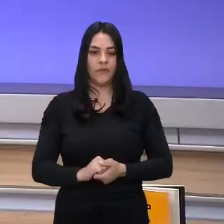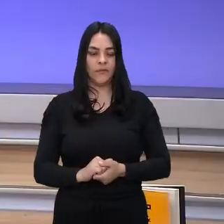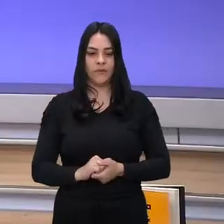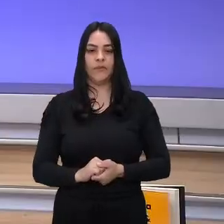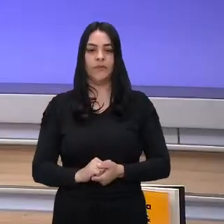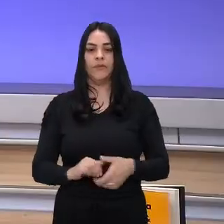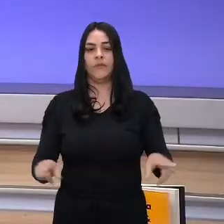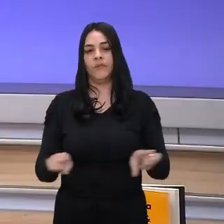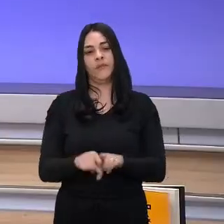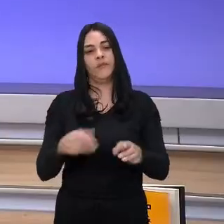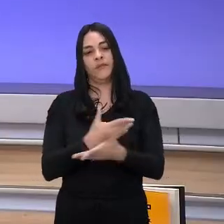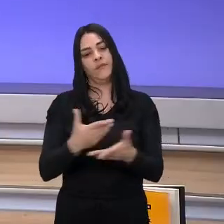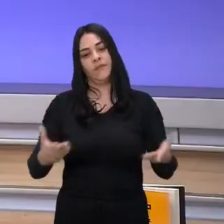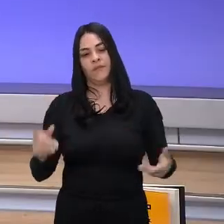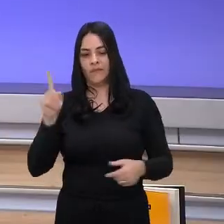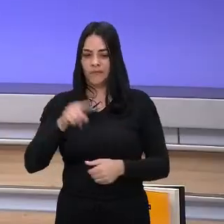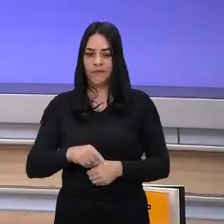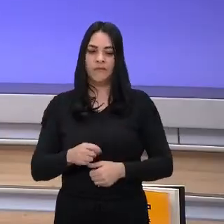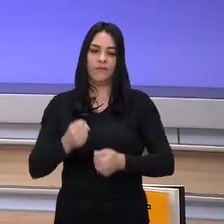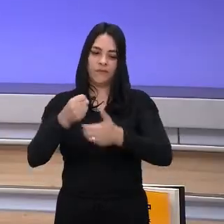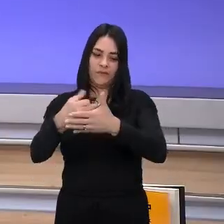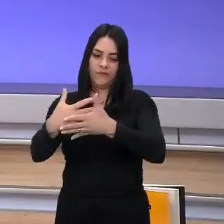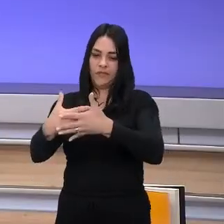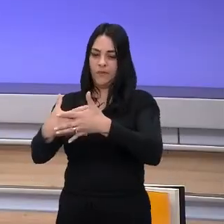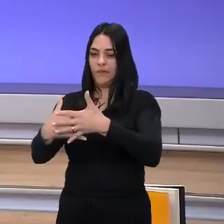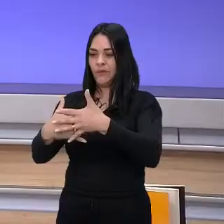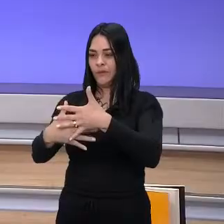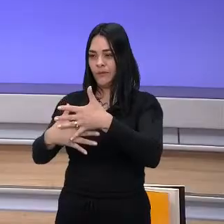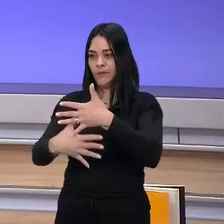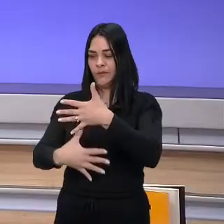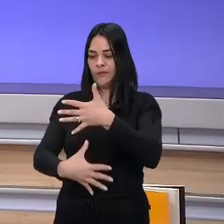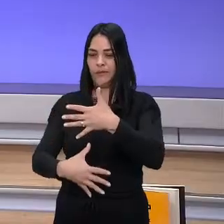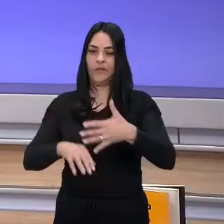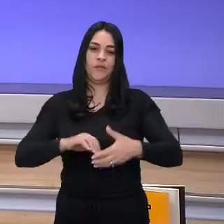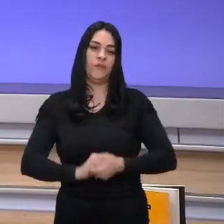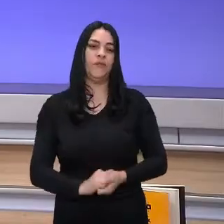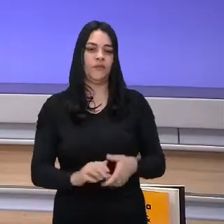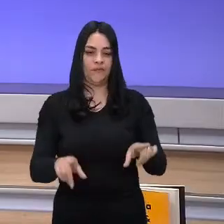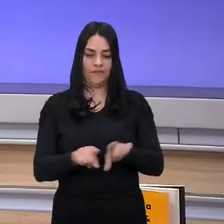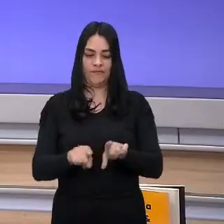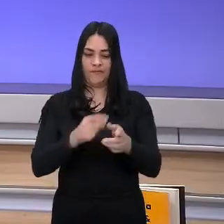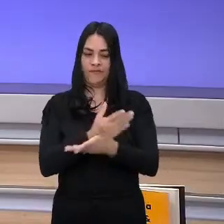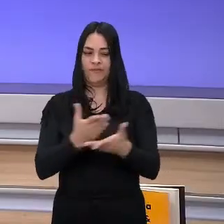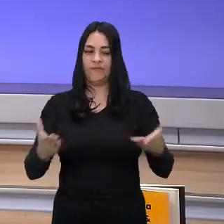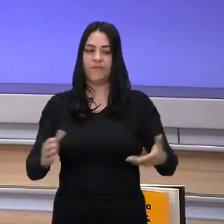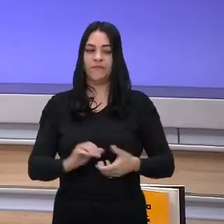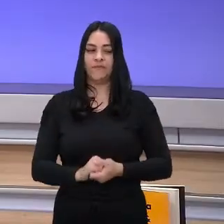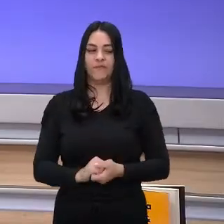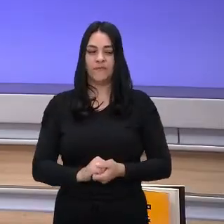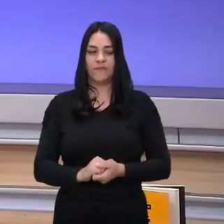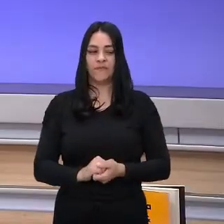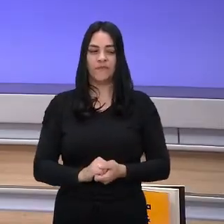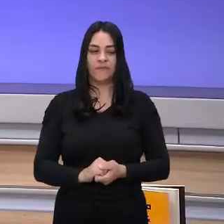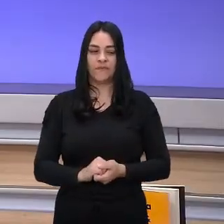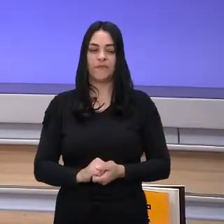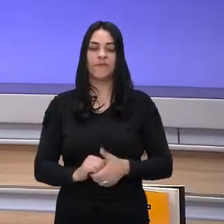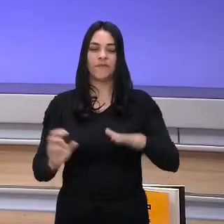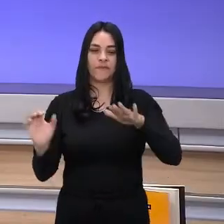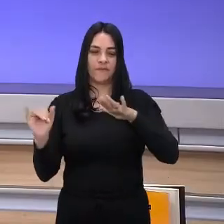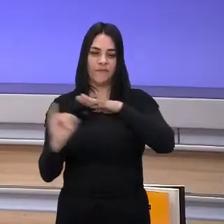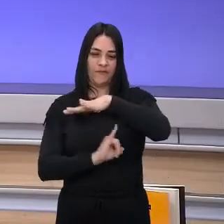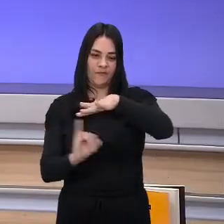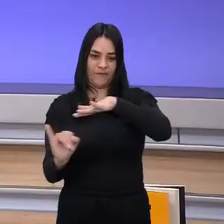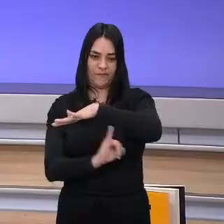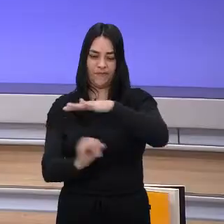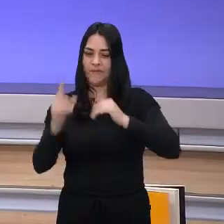conceito. E caso houver algum chat aí, pode me interromper que nós vamos aí interagindo. Fechou? Bom, o Instituto Lixo Zero